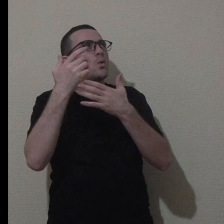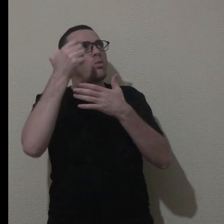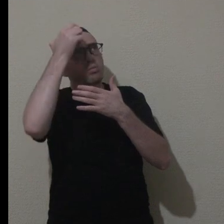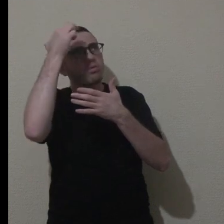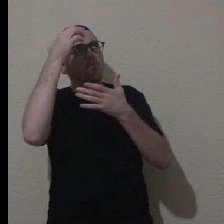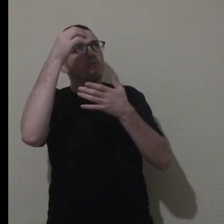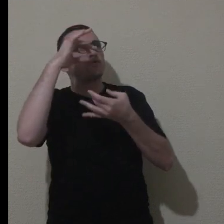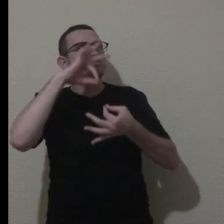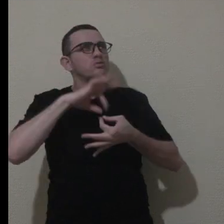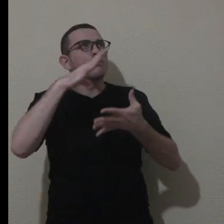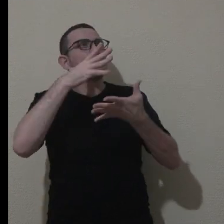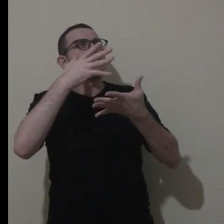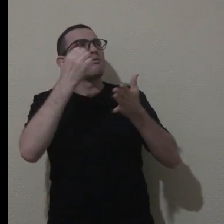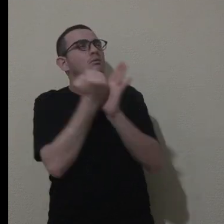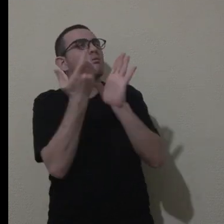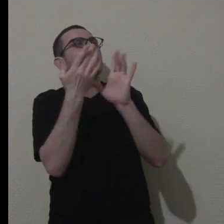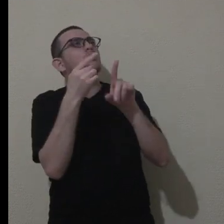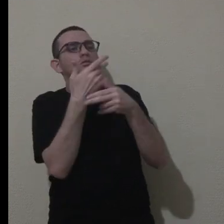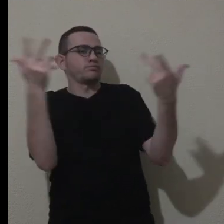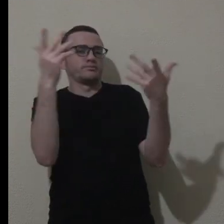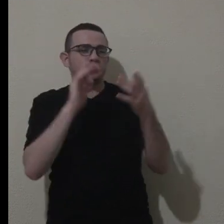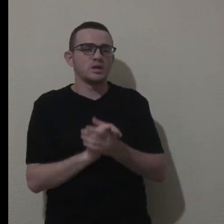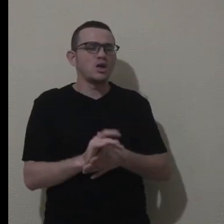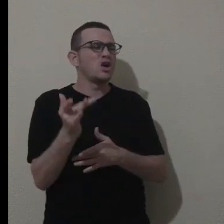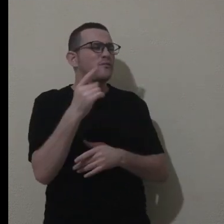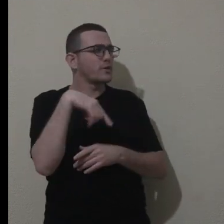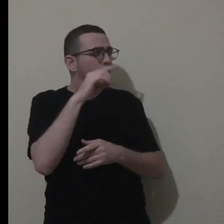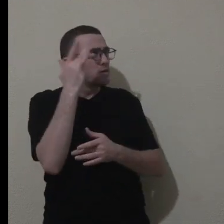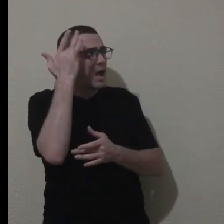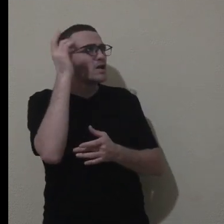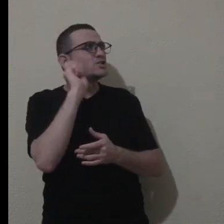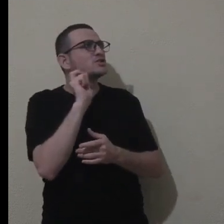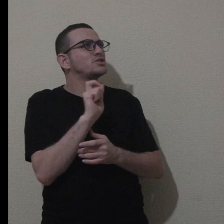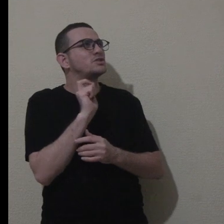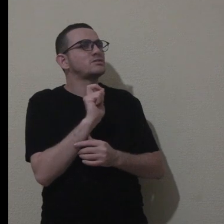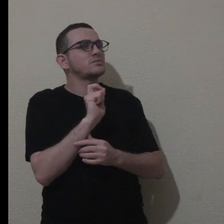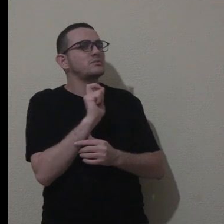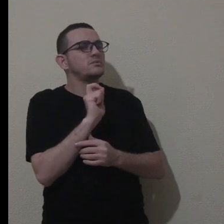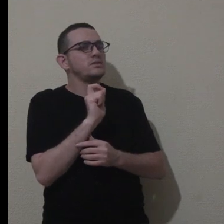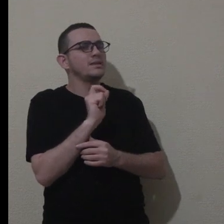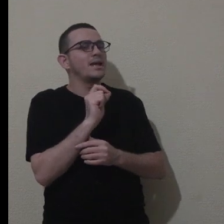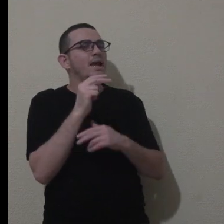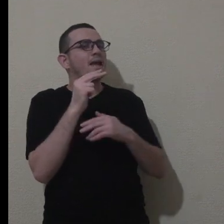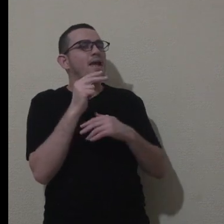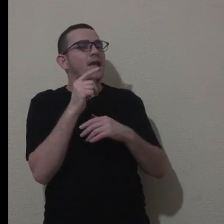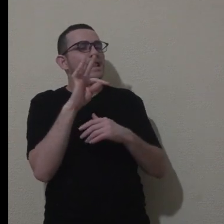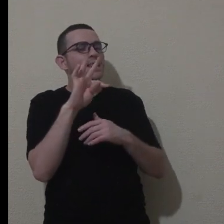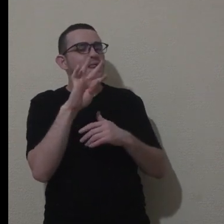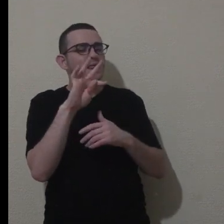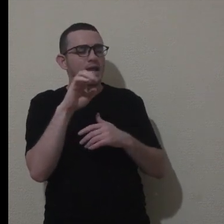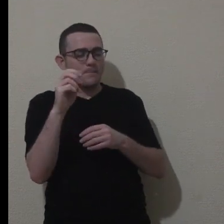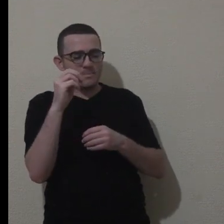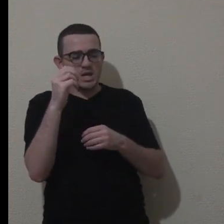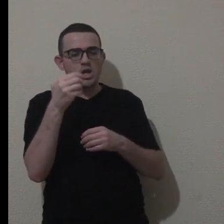de psicologia, e etc. O senhor acha que, além de essa terapia, mas